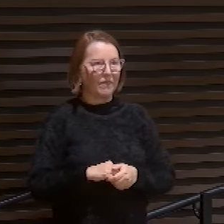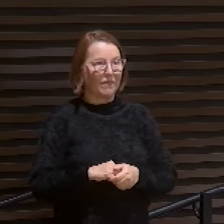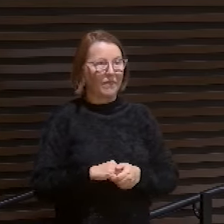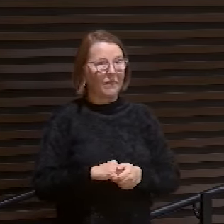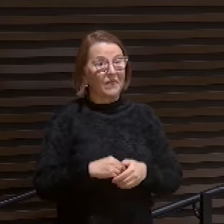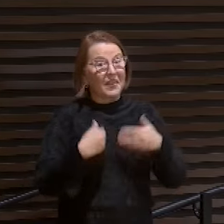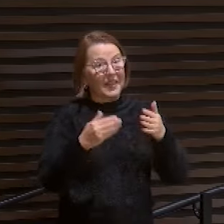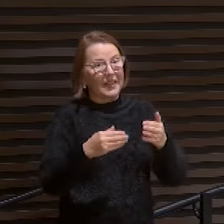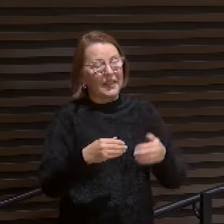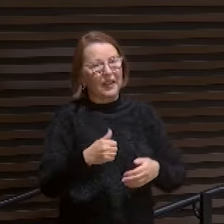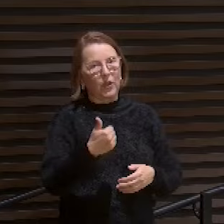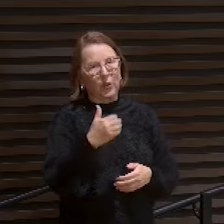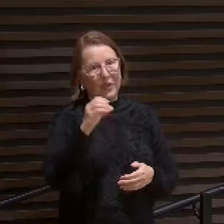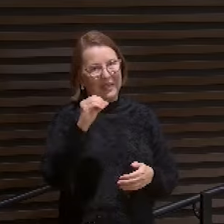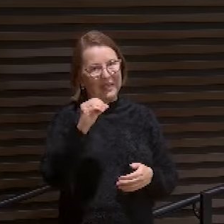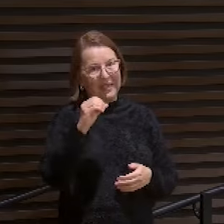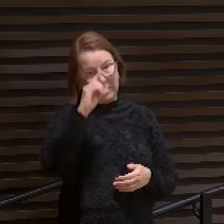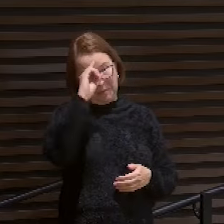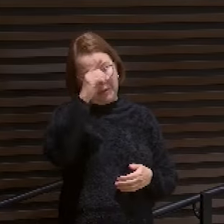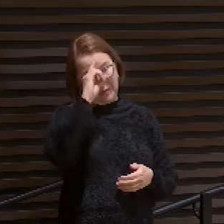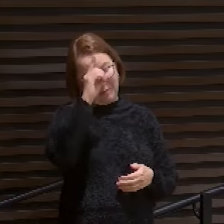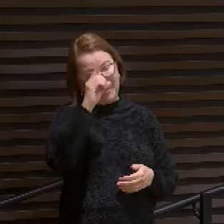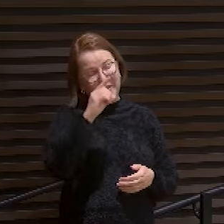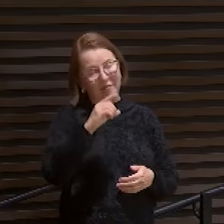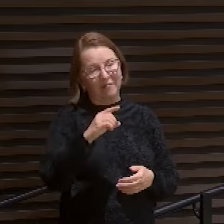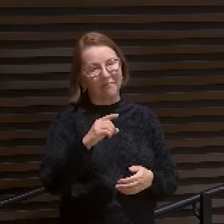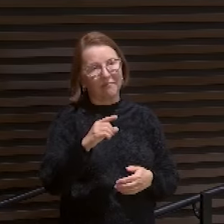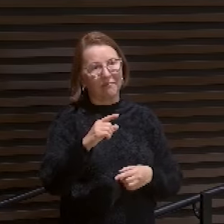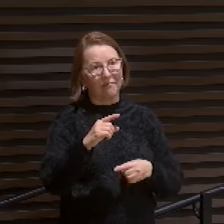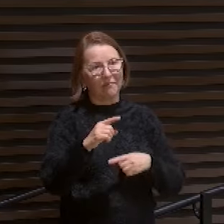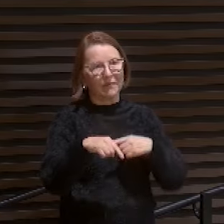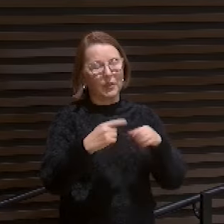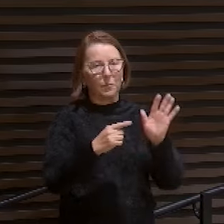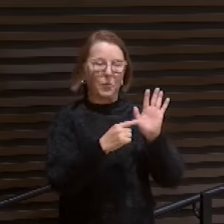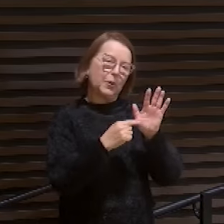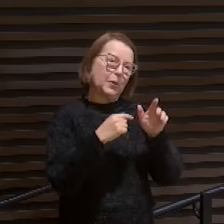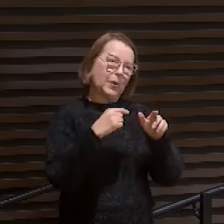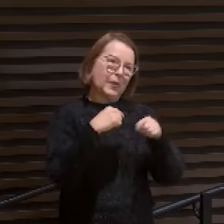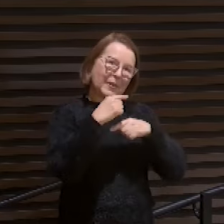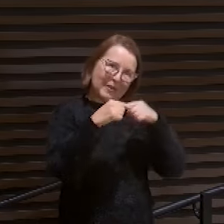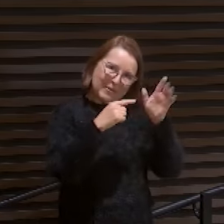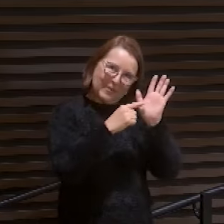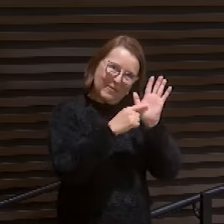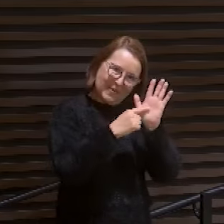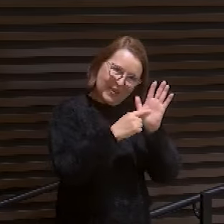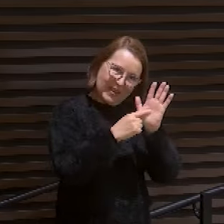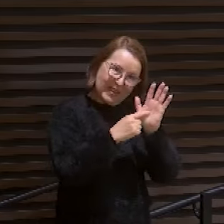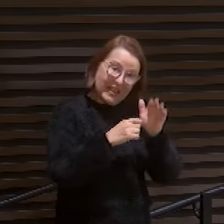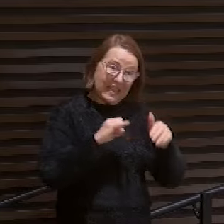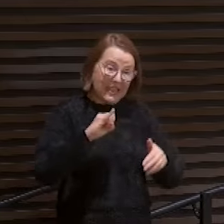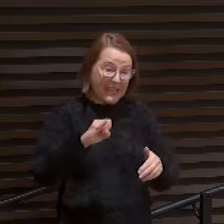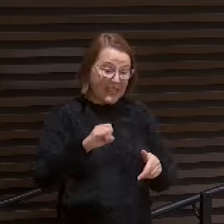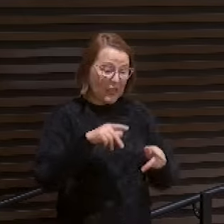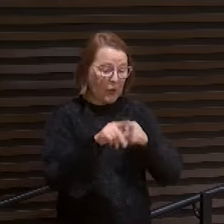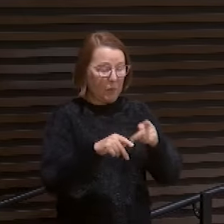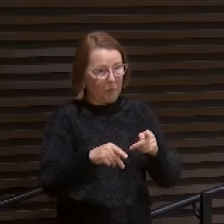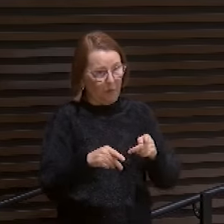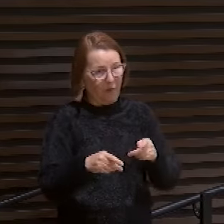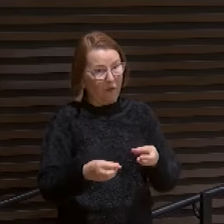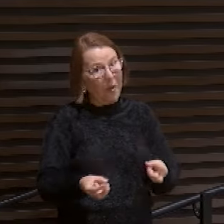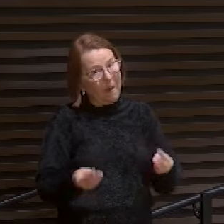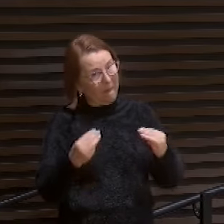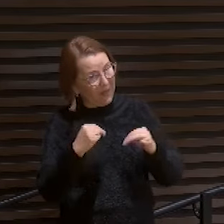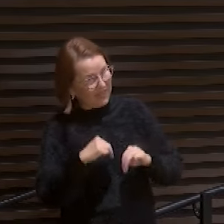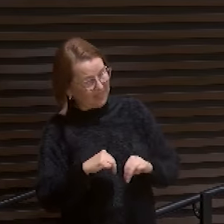mandamentos, e ele vai mostrando que se aquele povo obedecesse, o